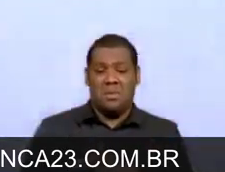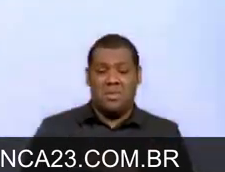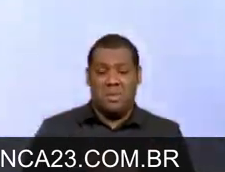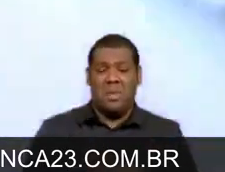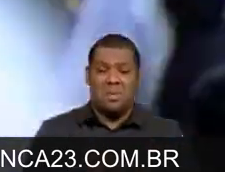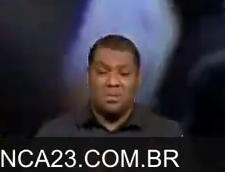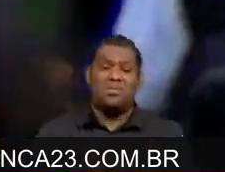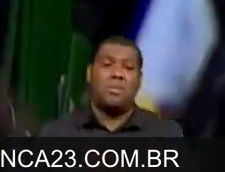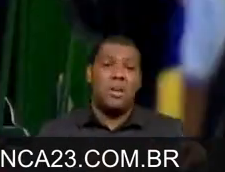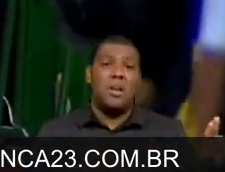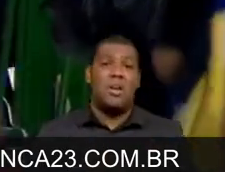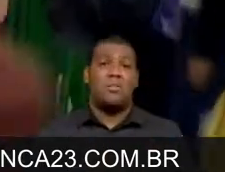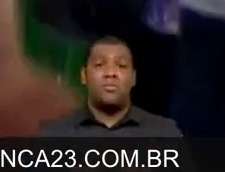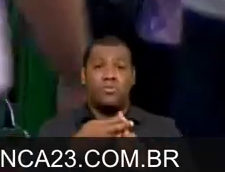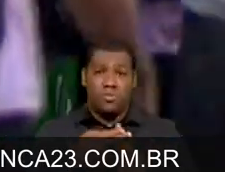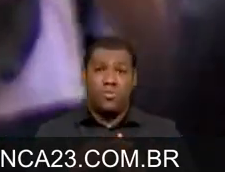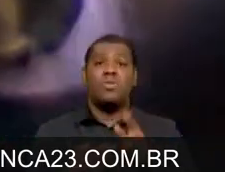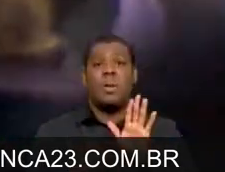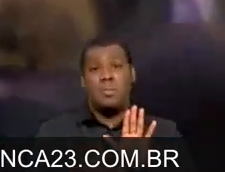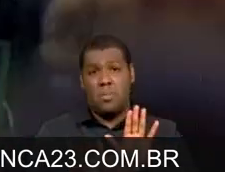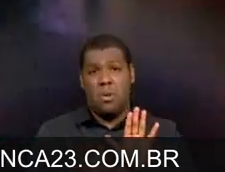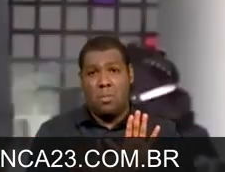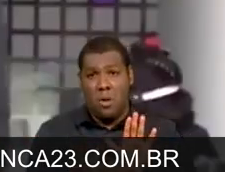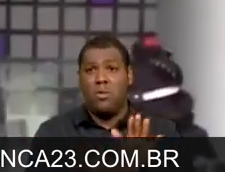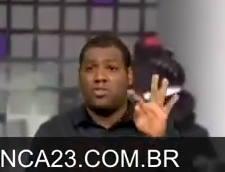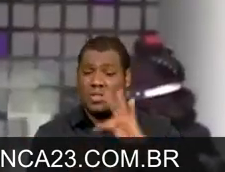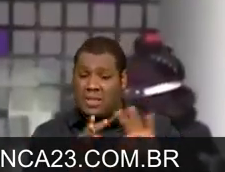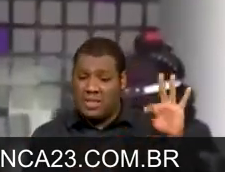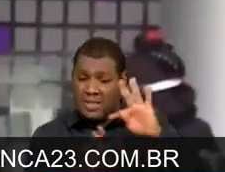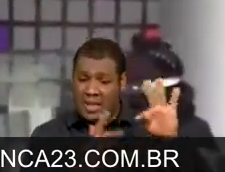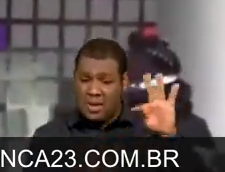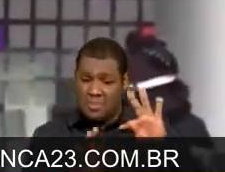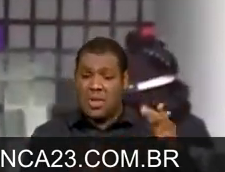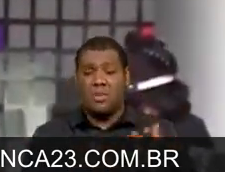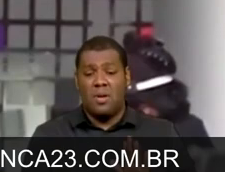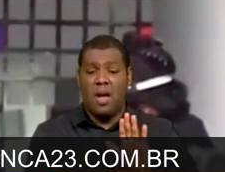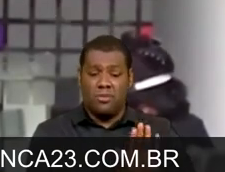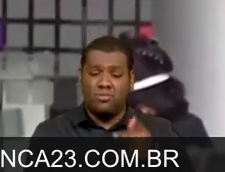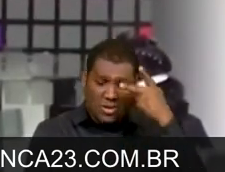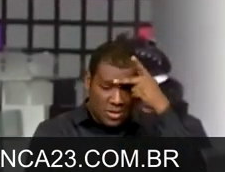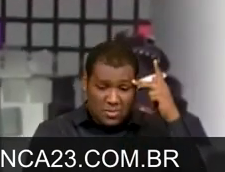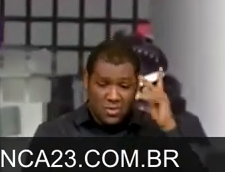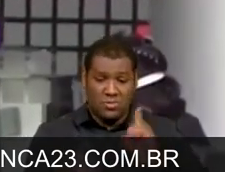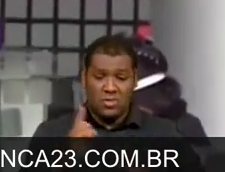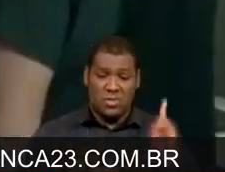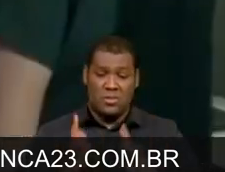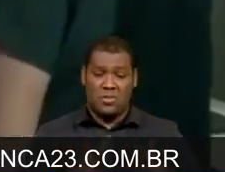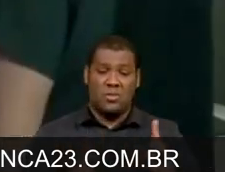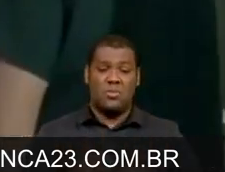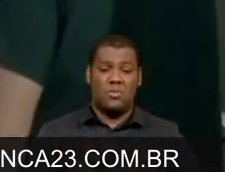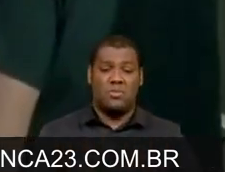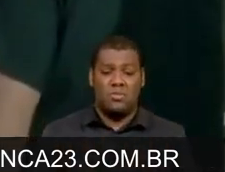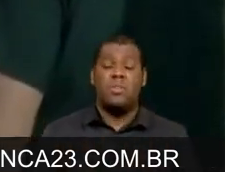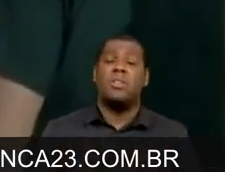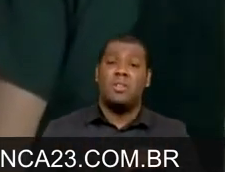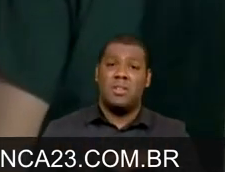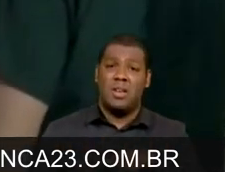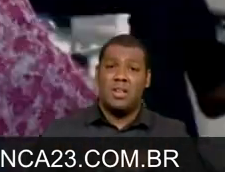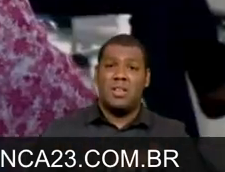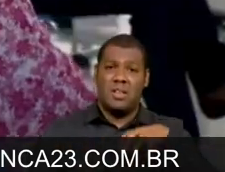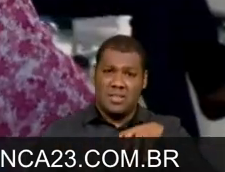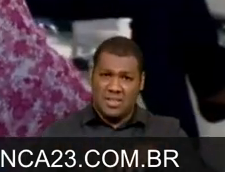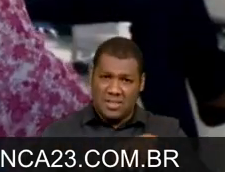oferece diagnóstico e tratamento de transtornos mentais. São cerca de 4 mil unidades de apoio, entre centros de